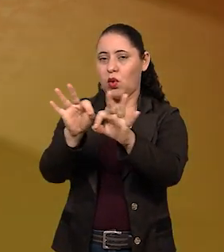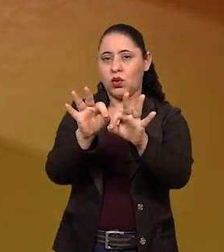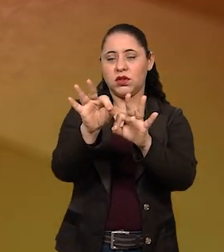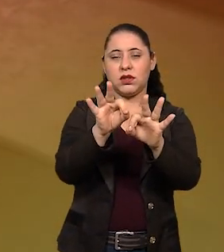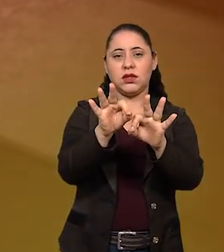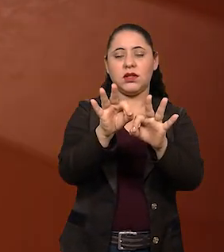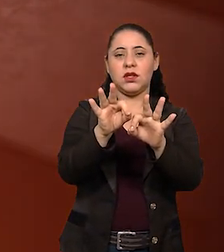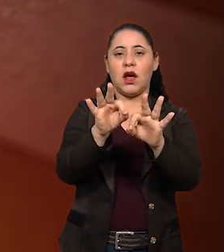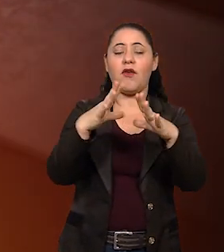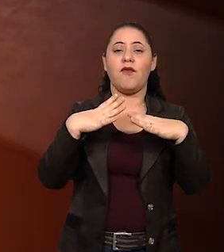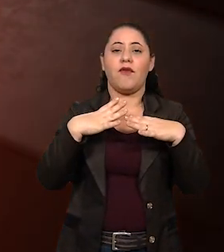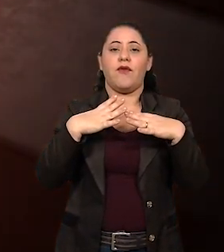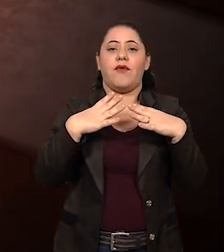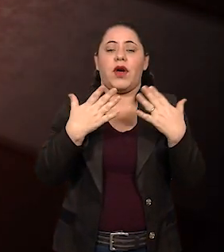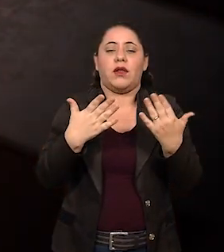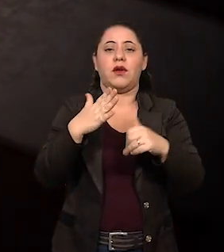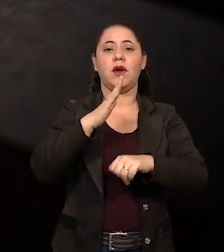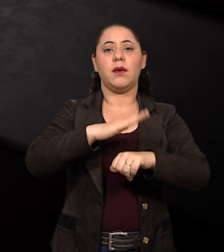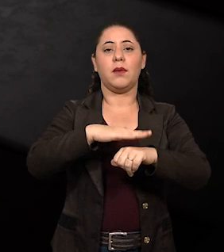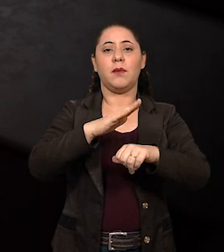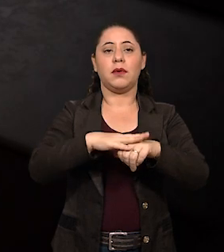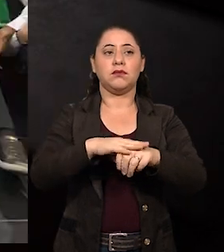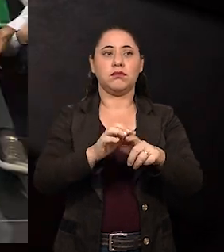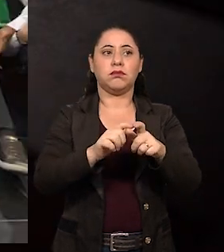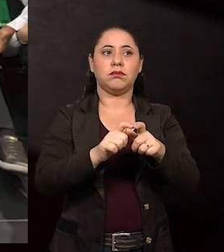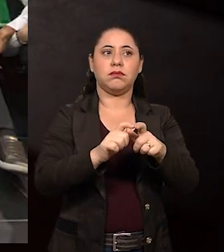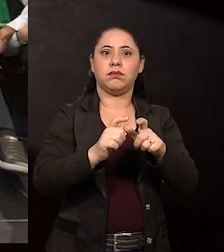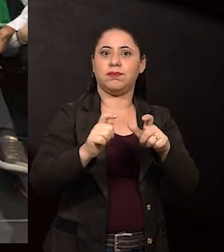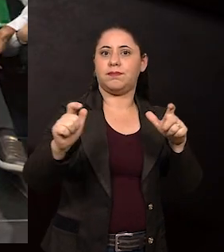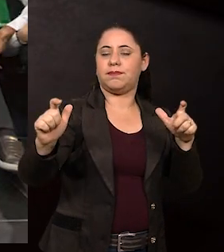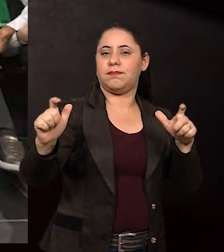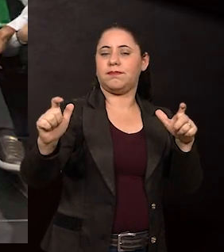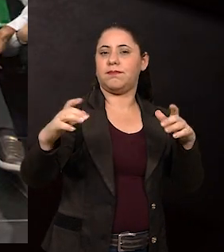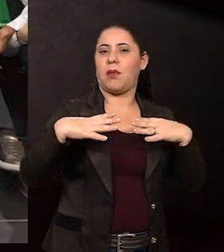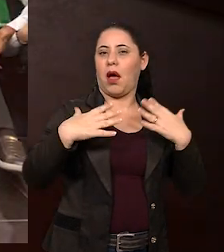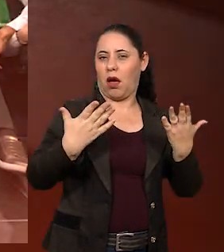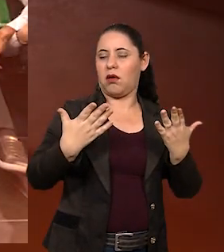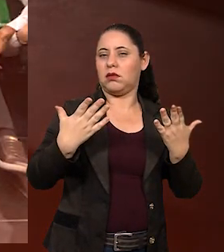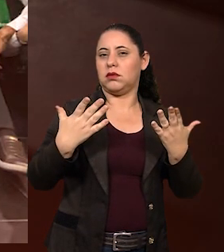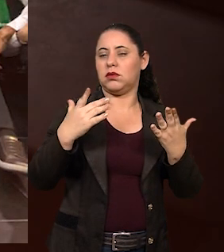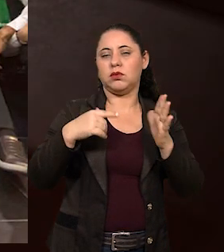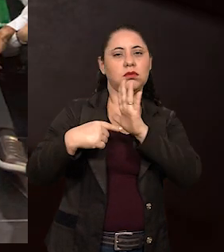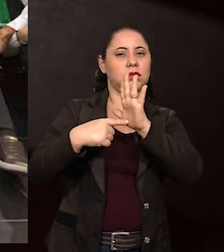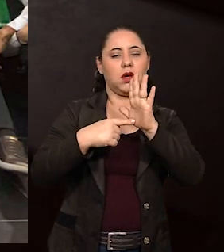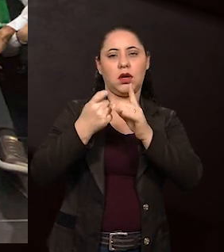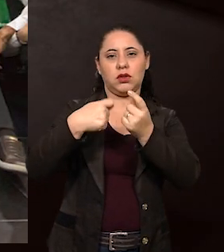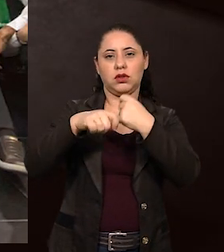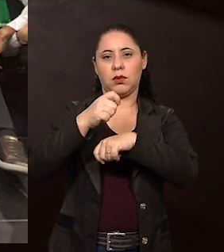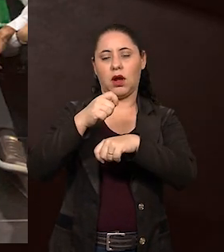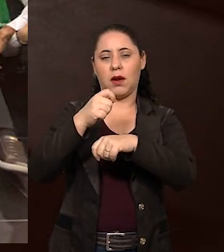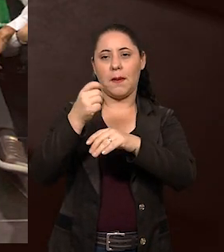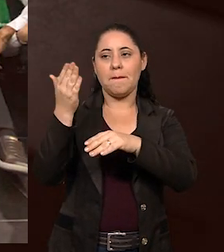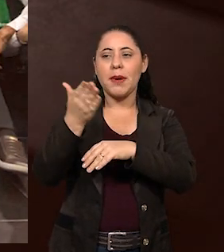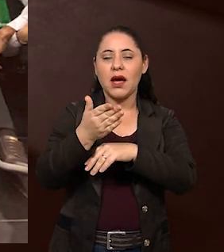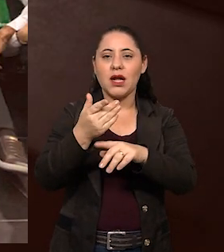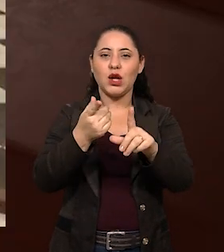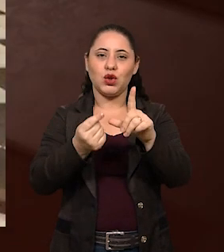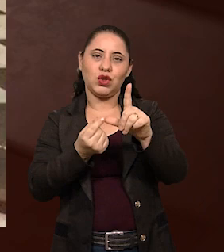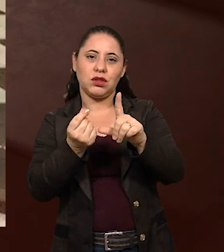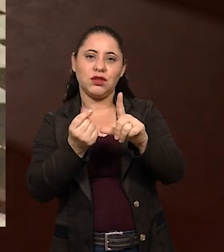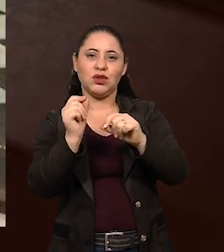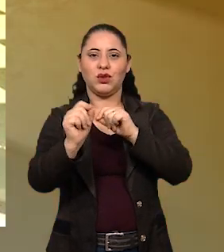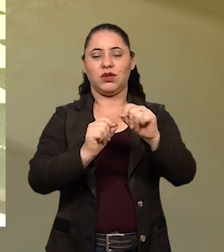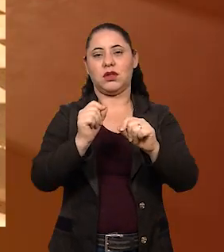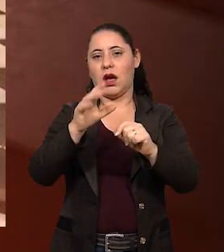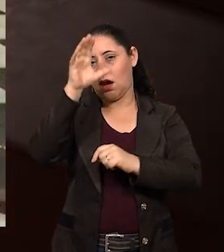organizar promoções, eventos e cada vez em maior escala, então tem todo um lado administrativo / logístico, que a